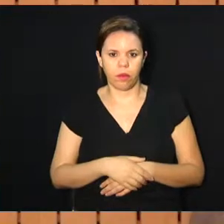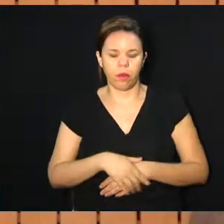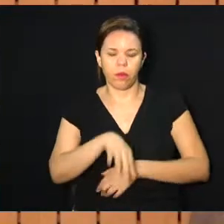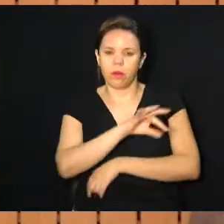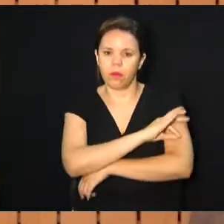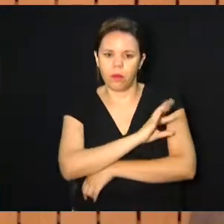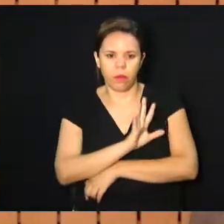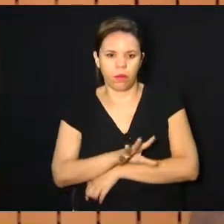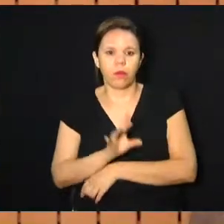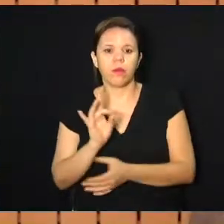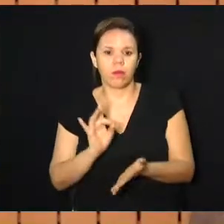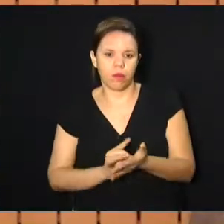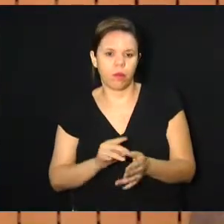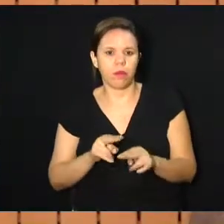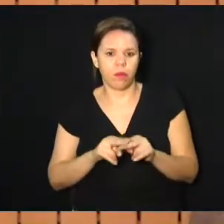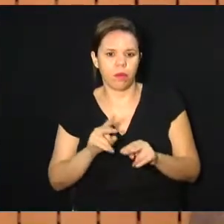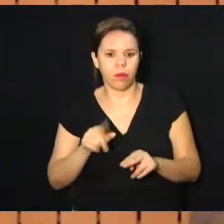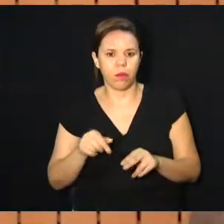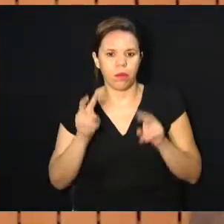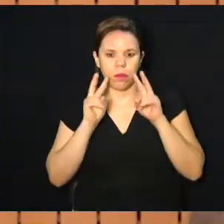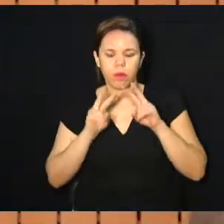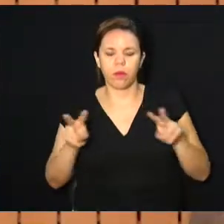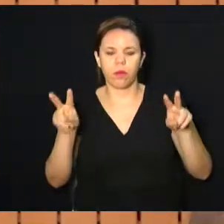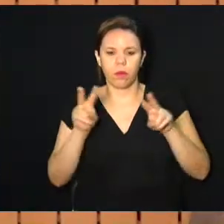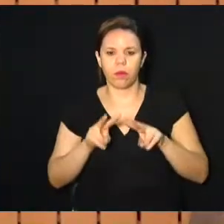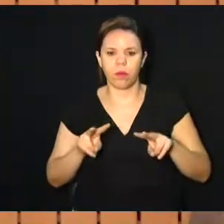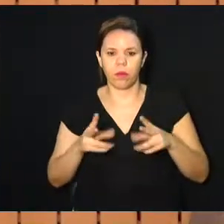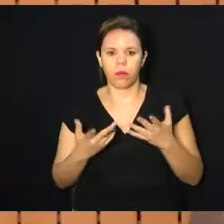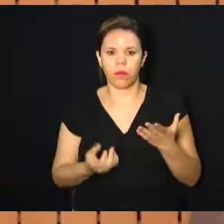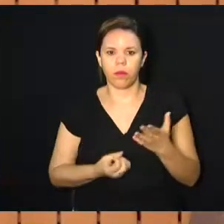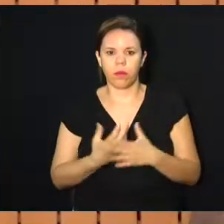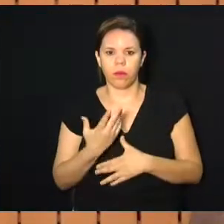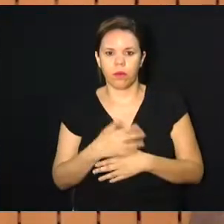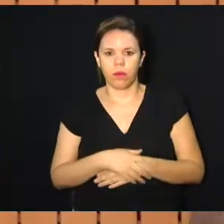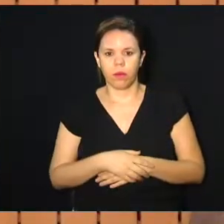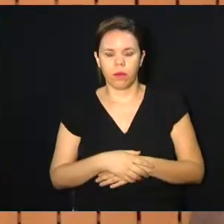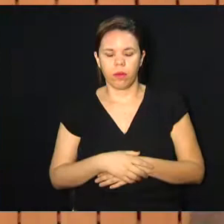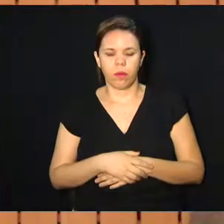público, exatamente por essa visão tacanha, uma visão que